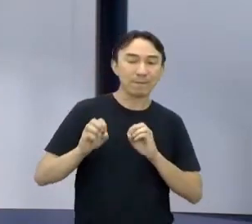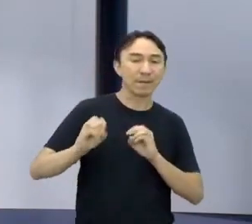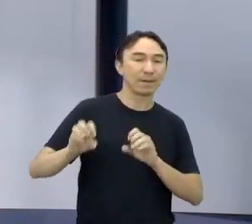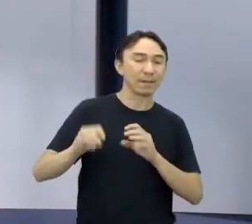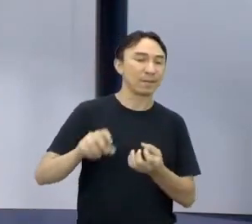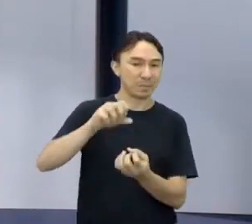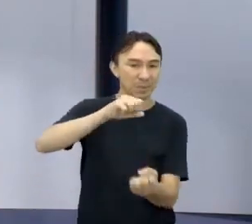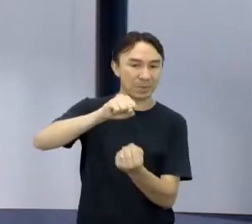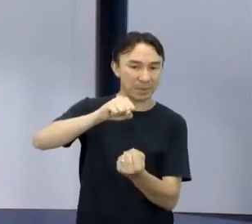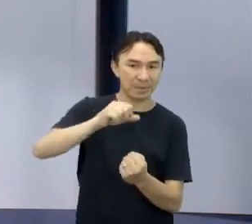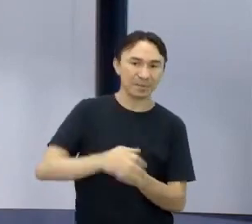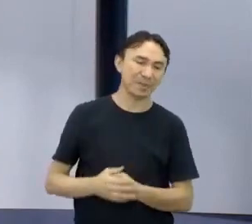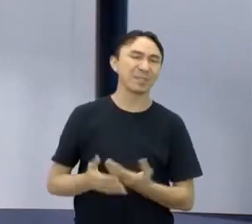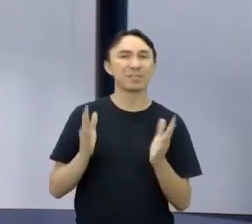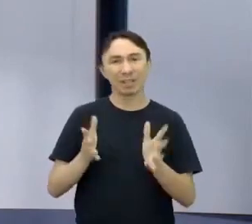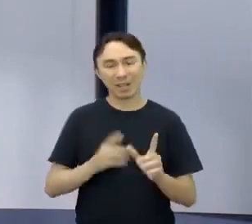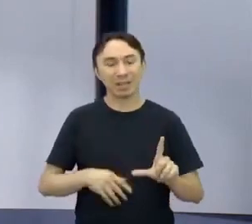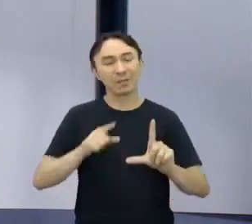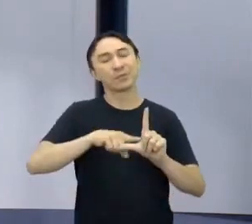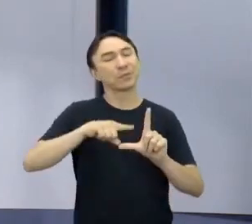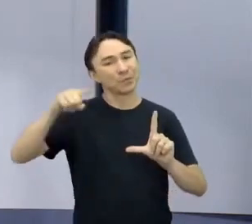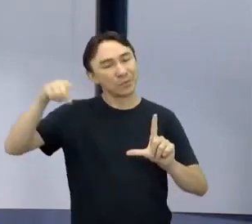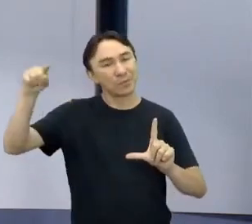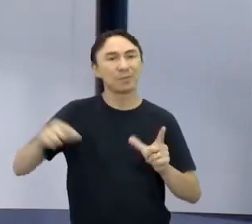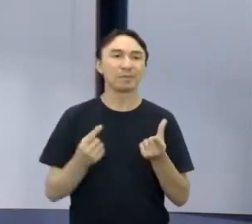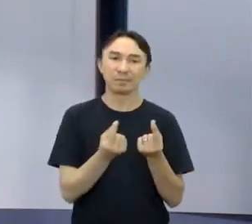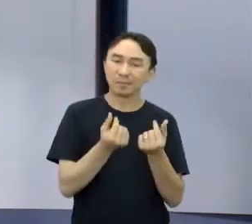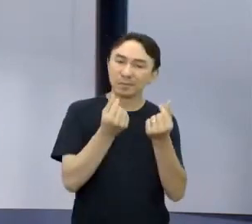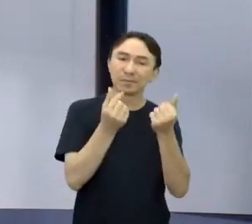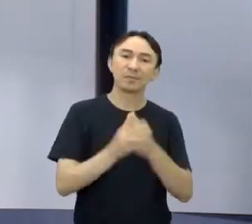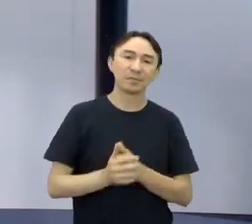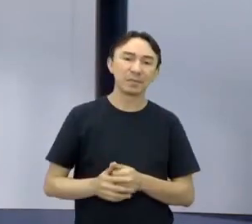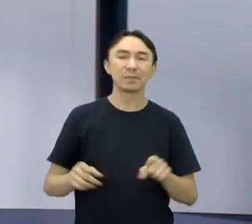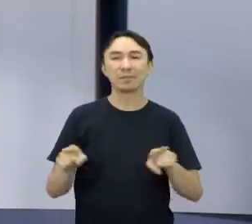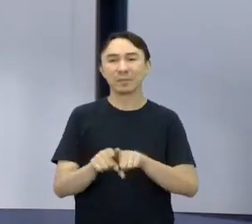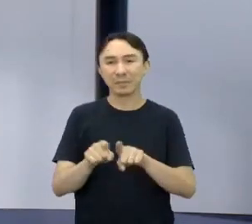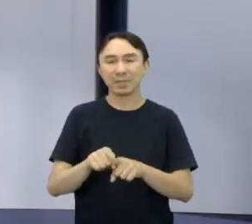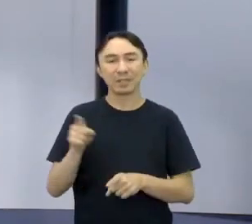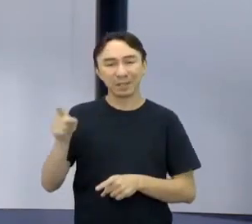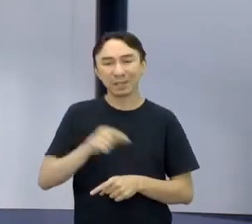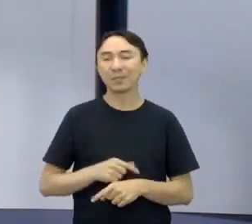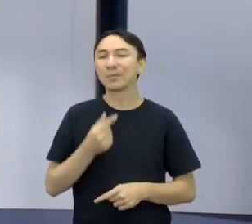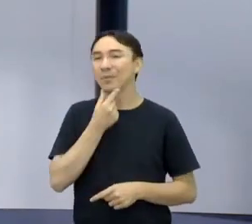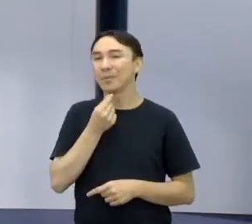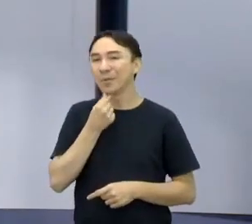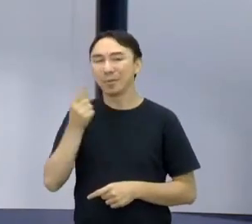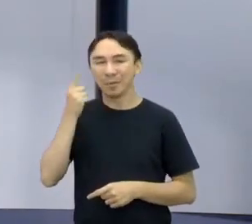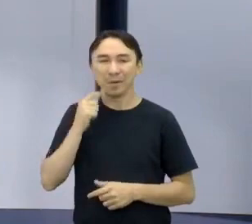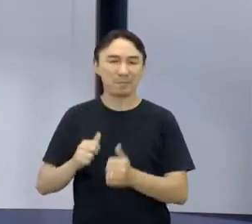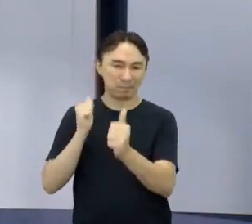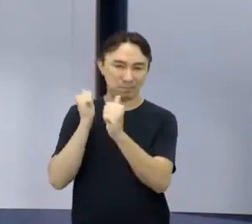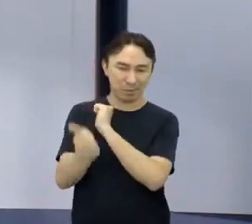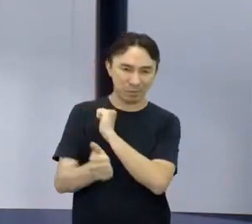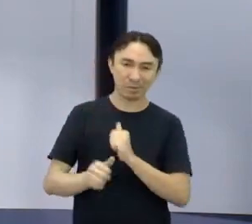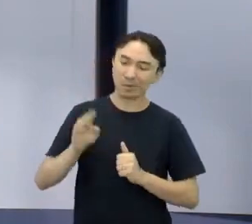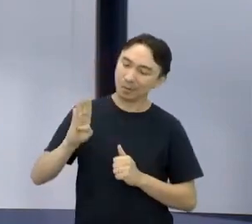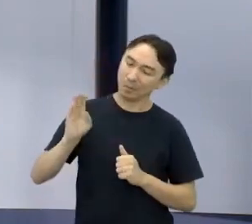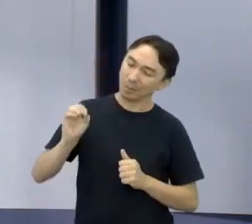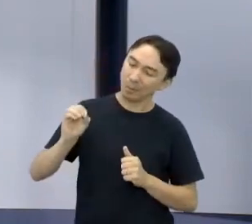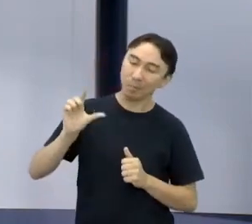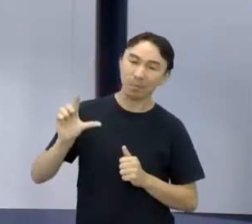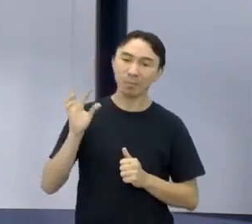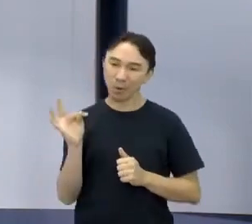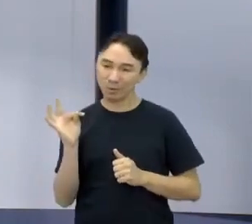no setor financeiro, a gente falou um pouquinho sobre a velocidade do atleta Usain Bolt, calculamos a velocidade dele, e a promessa